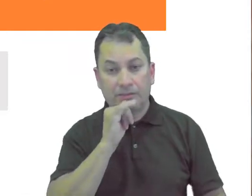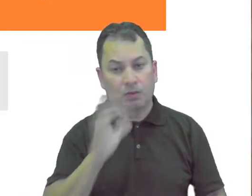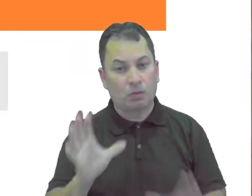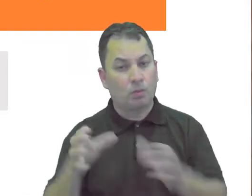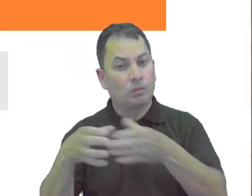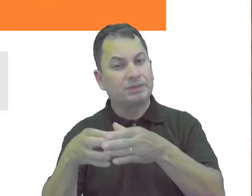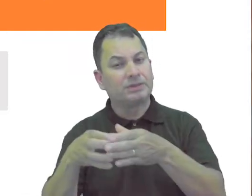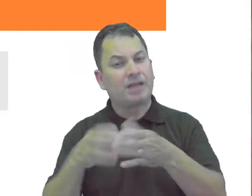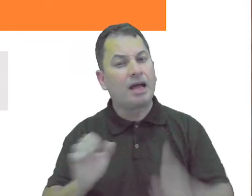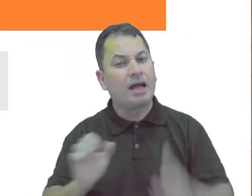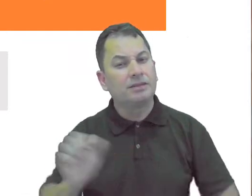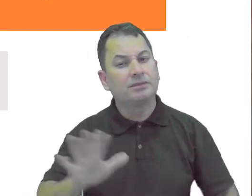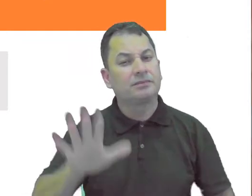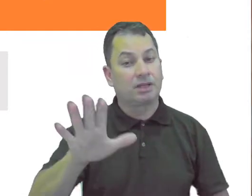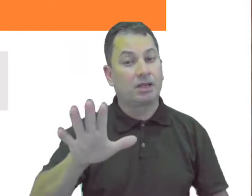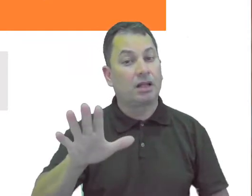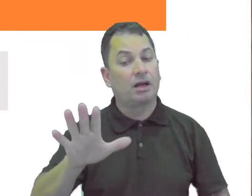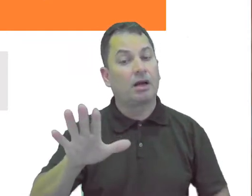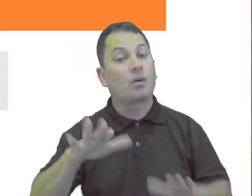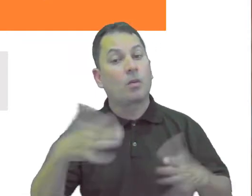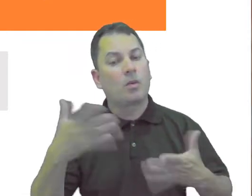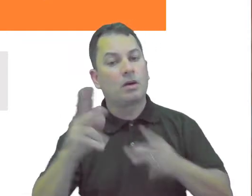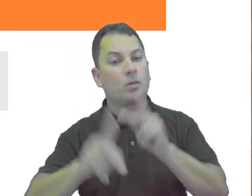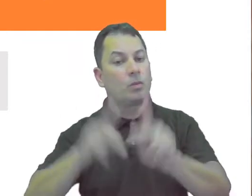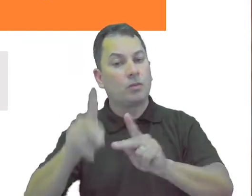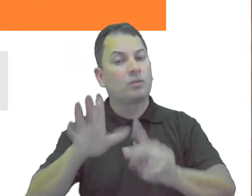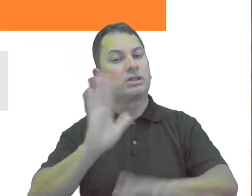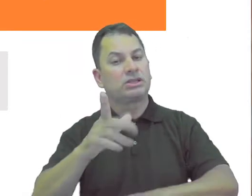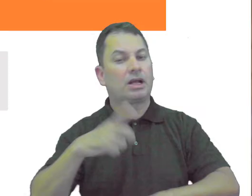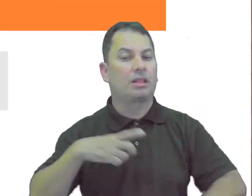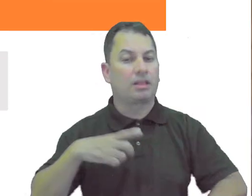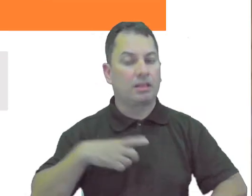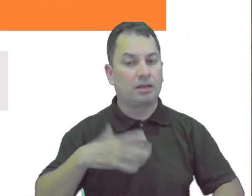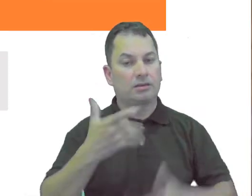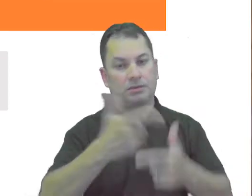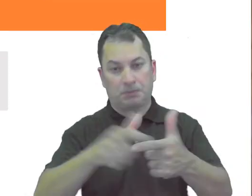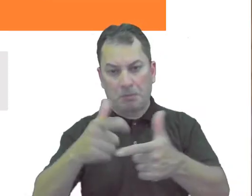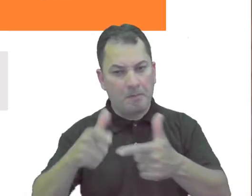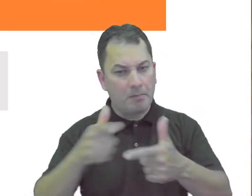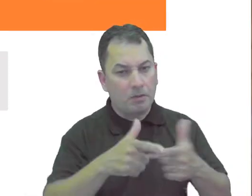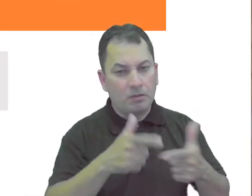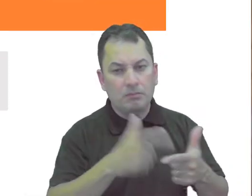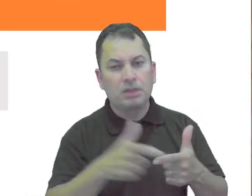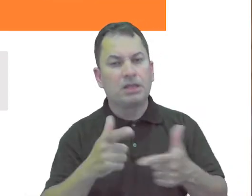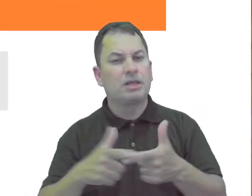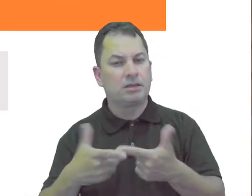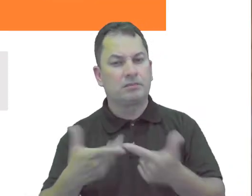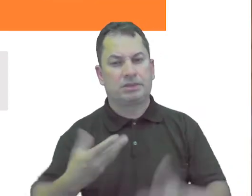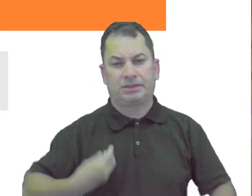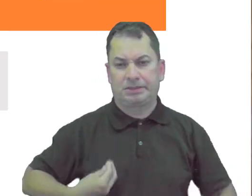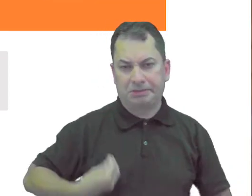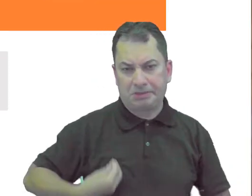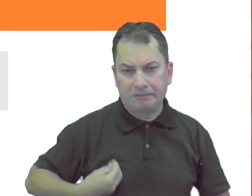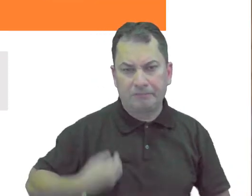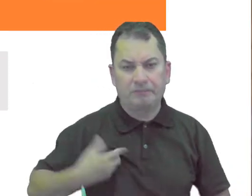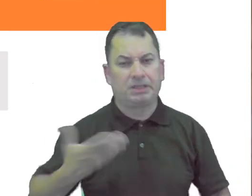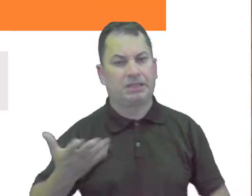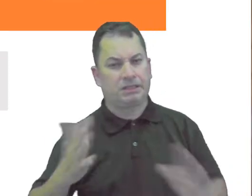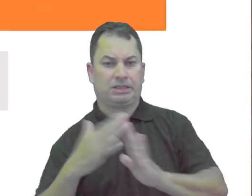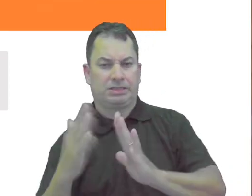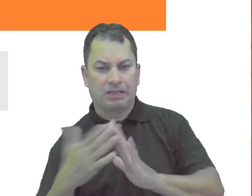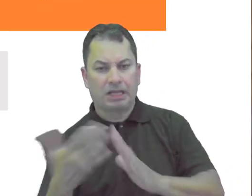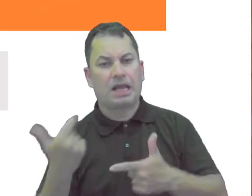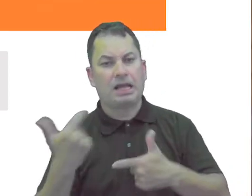Porque são populações que já têm suas questões, né, suas condições de moradia,